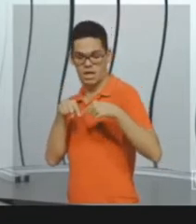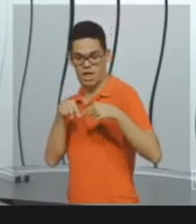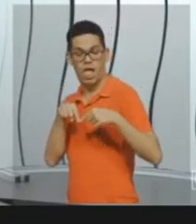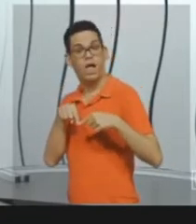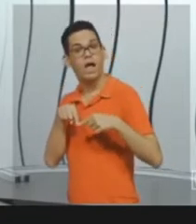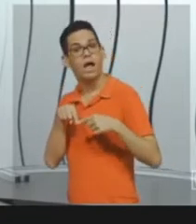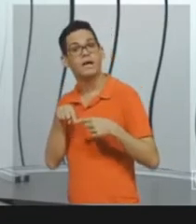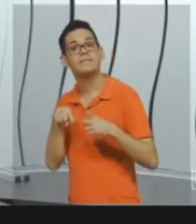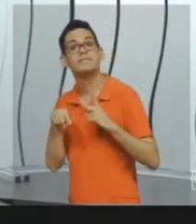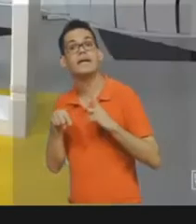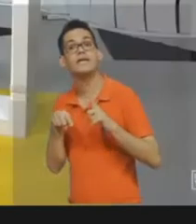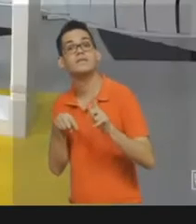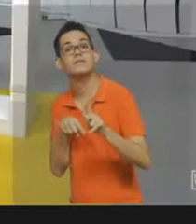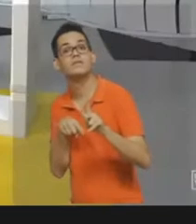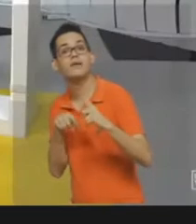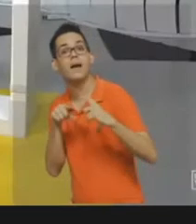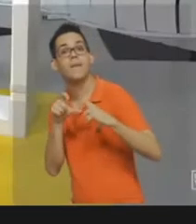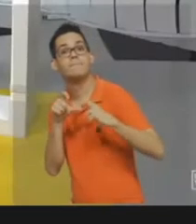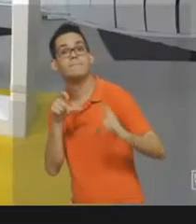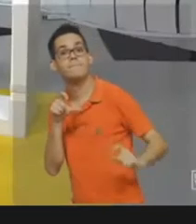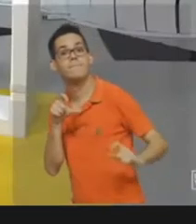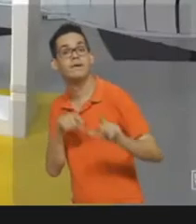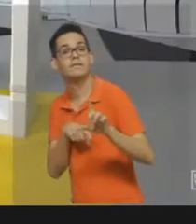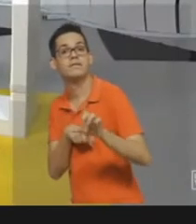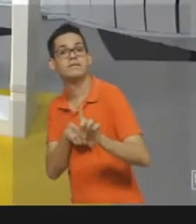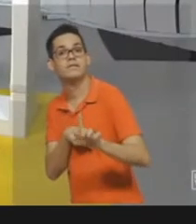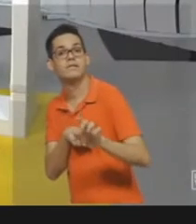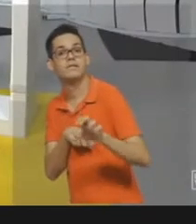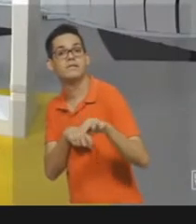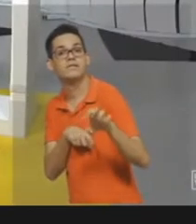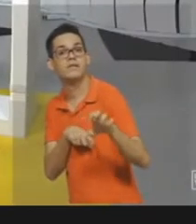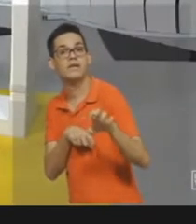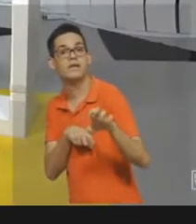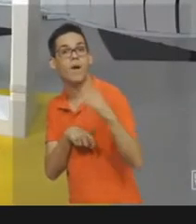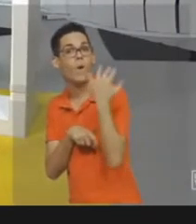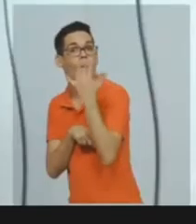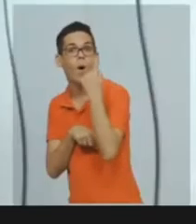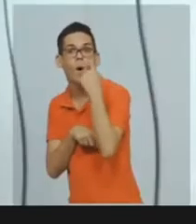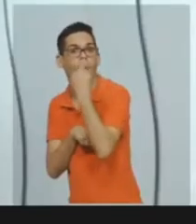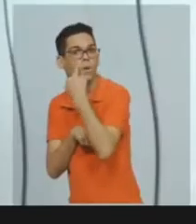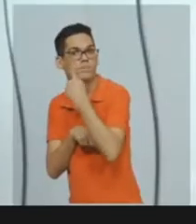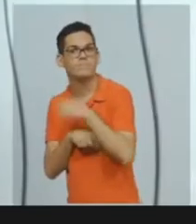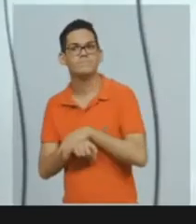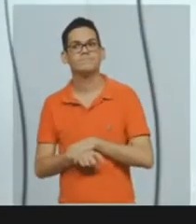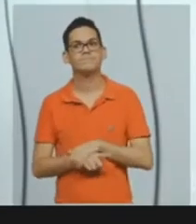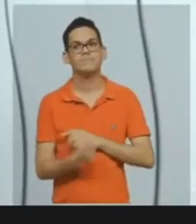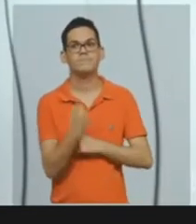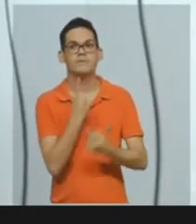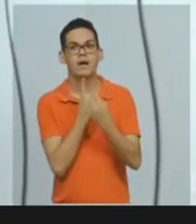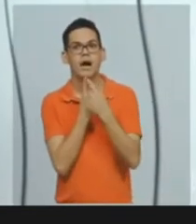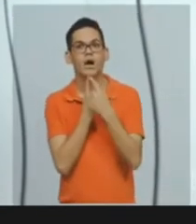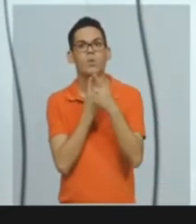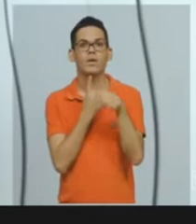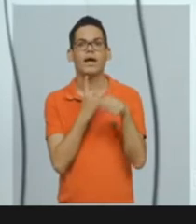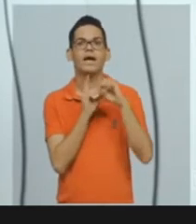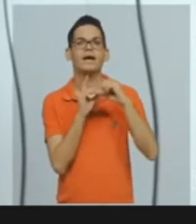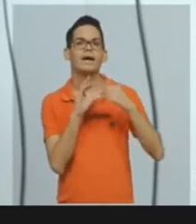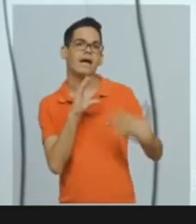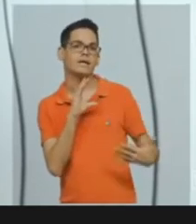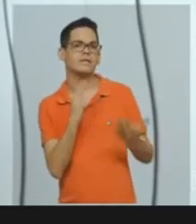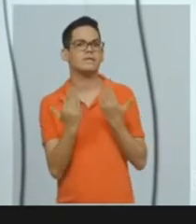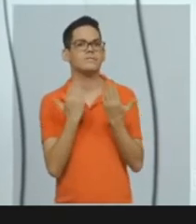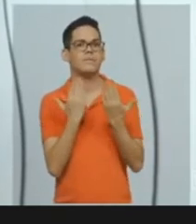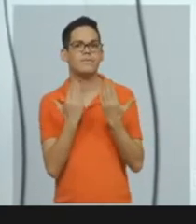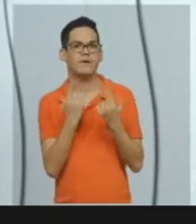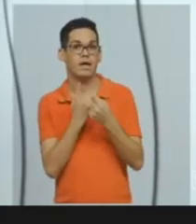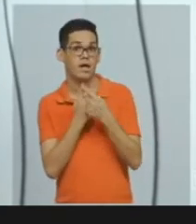que contém o gene que está relacionado com a cor dos olhos, por exemplo. Então a minha unha está representando uma região